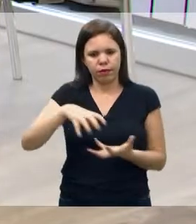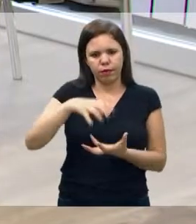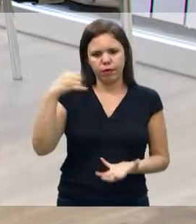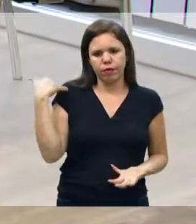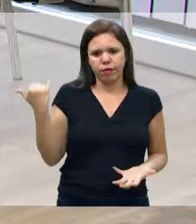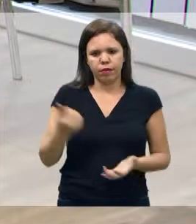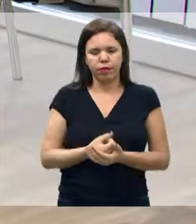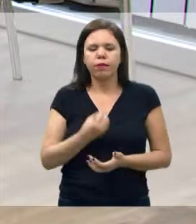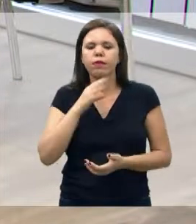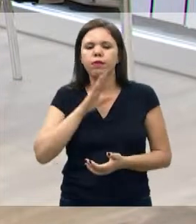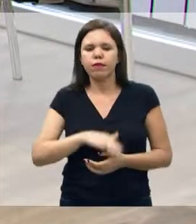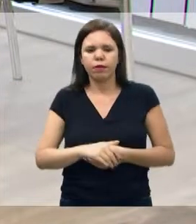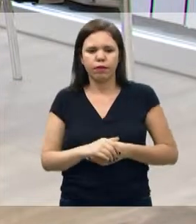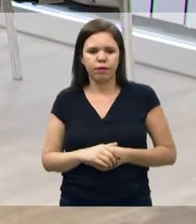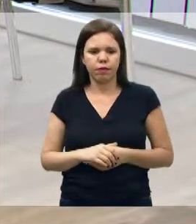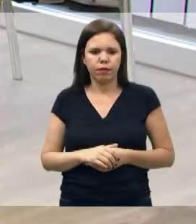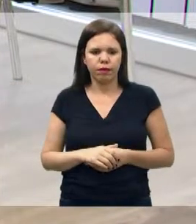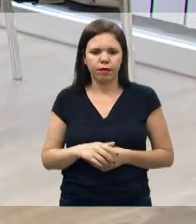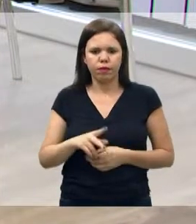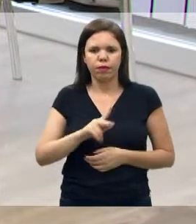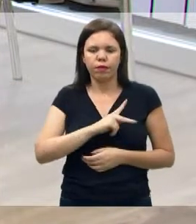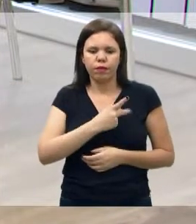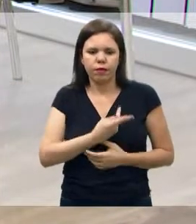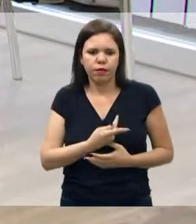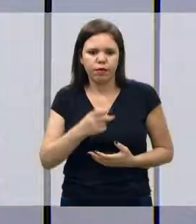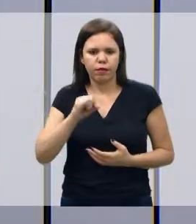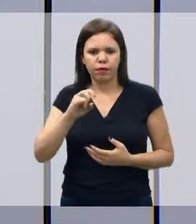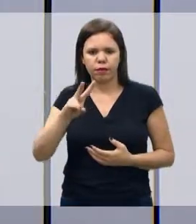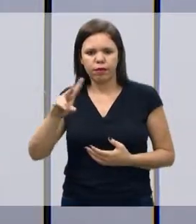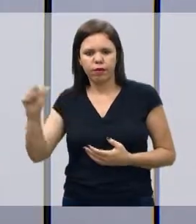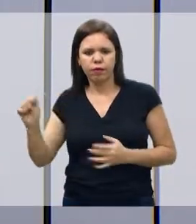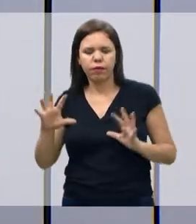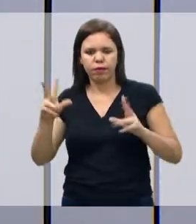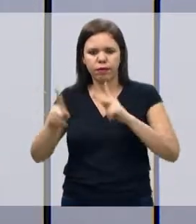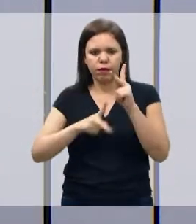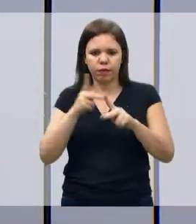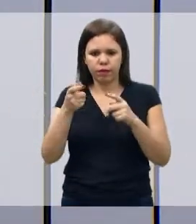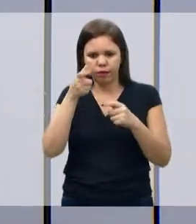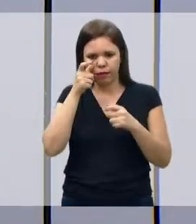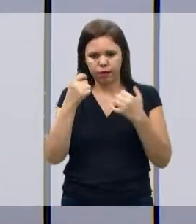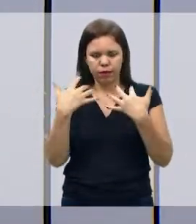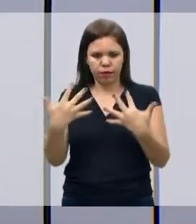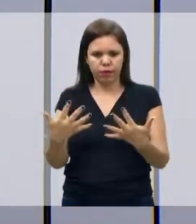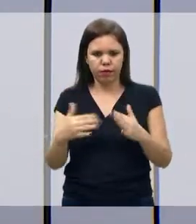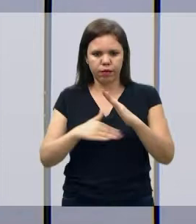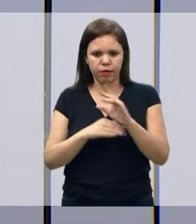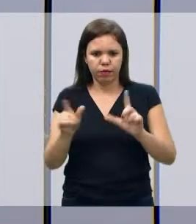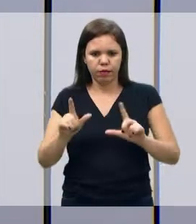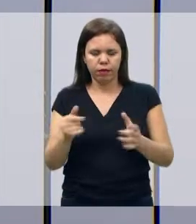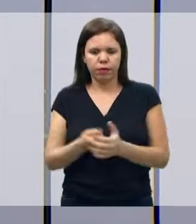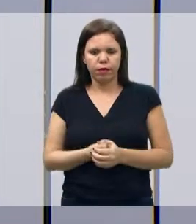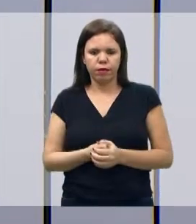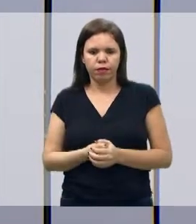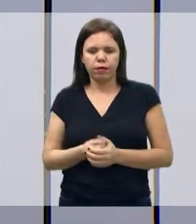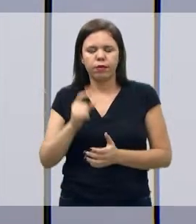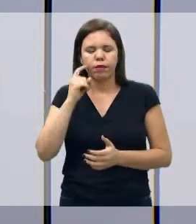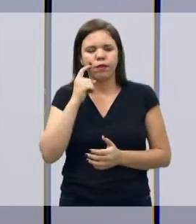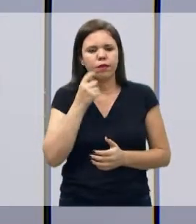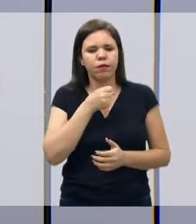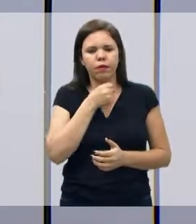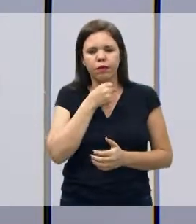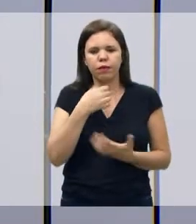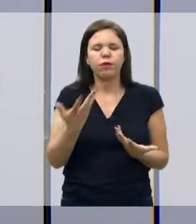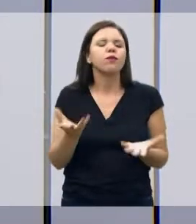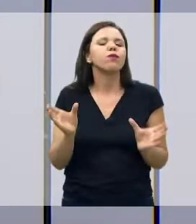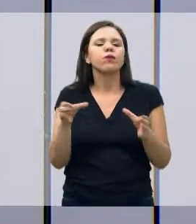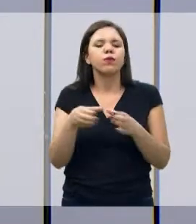Boa tarde, Mirna. Boa tarde, Paulo. Boa tarde, Silvia. E a todos que nos assistem pela TV Câmara. Mirna, o que a Comissão